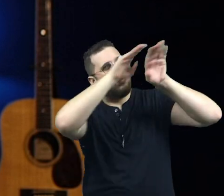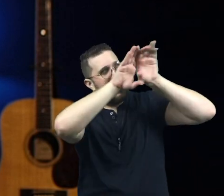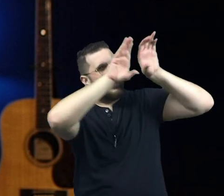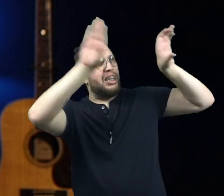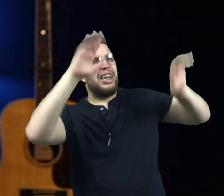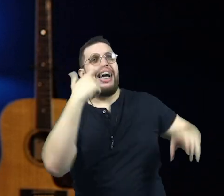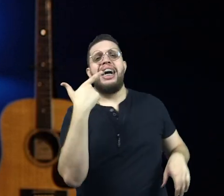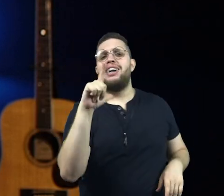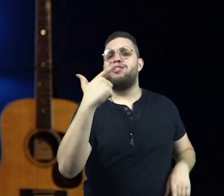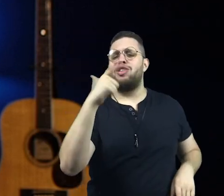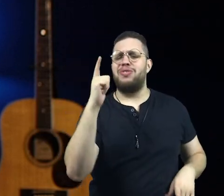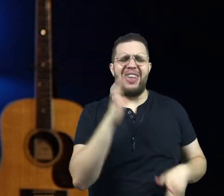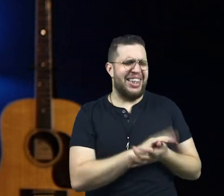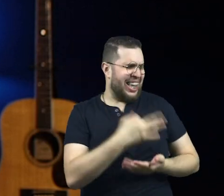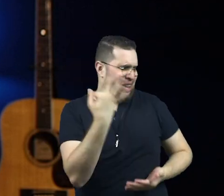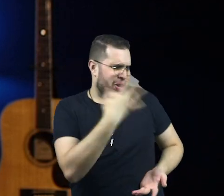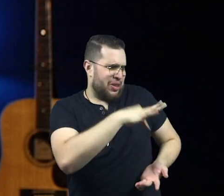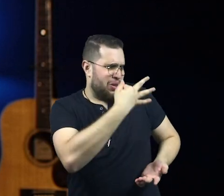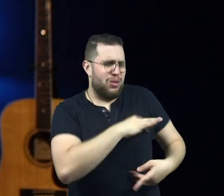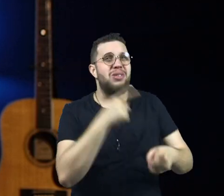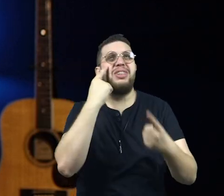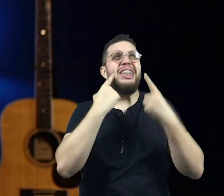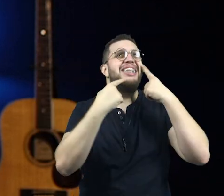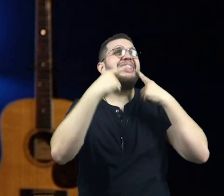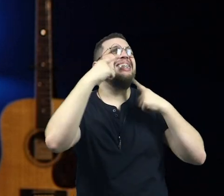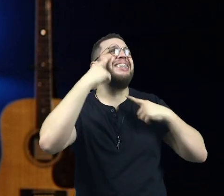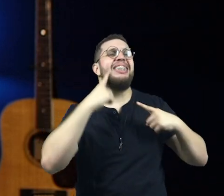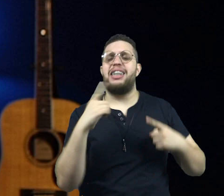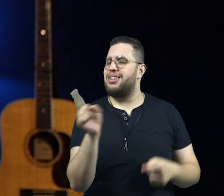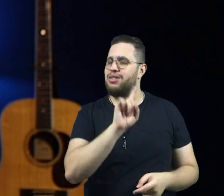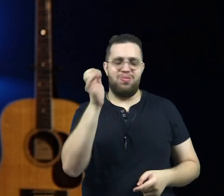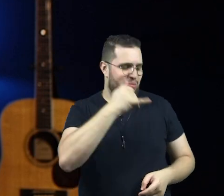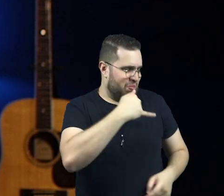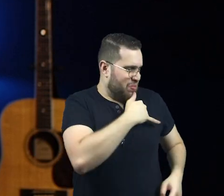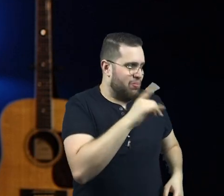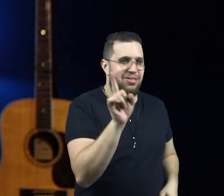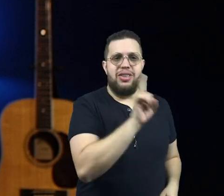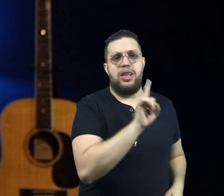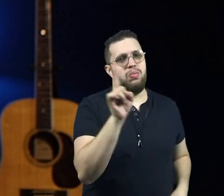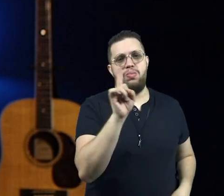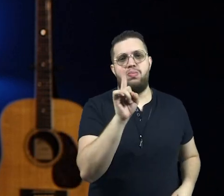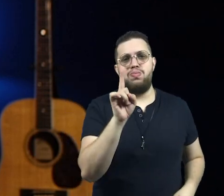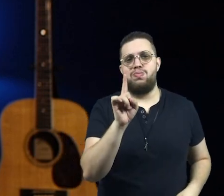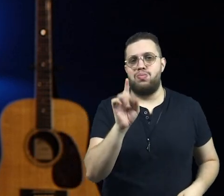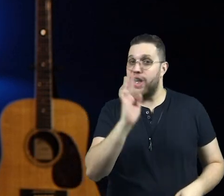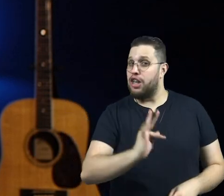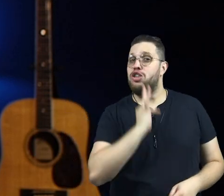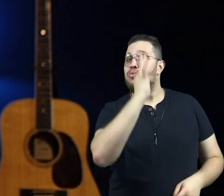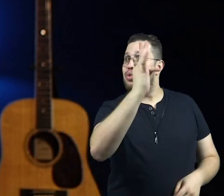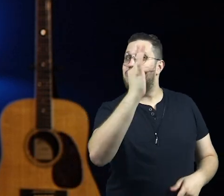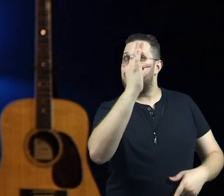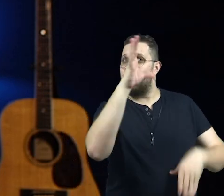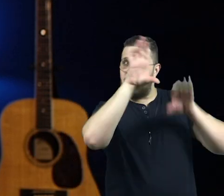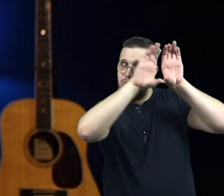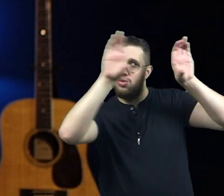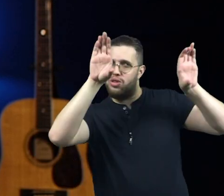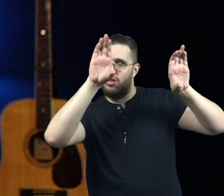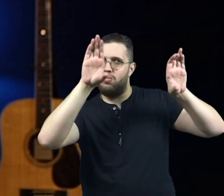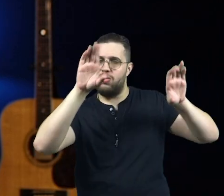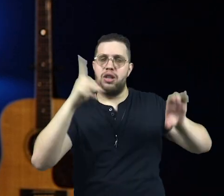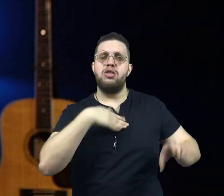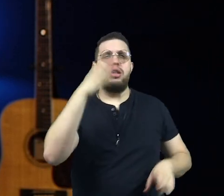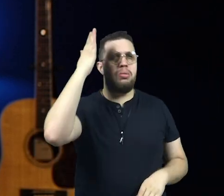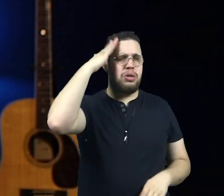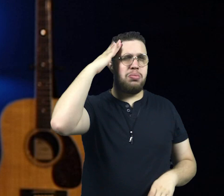choro, nem tristeza e nem lágrima. O que a gente precisa entender é a ótica da visão de